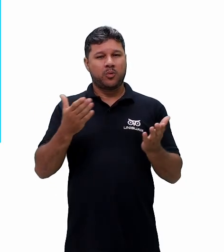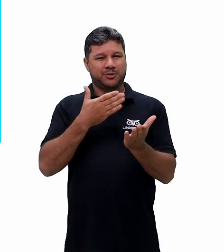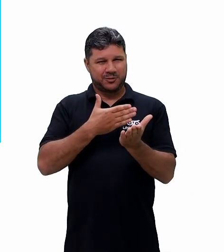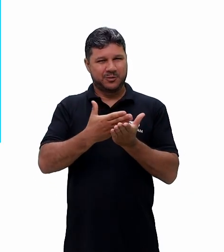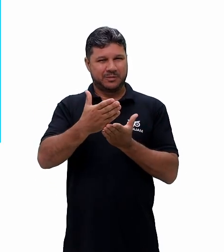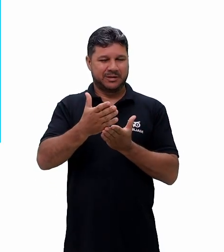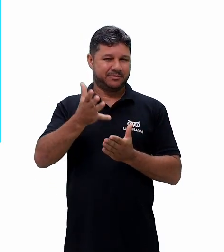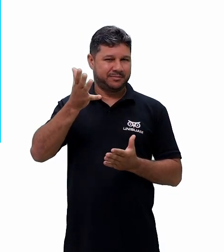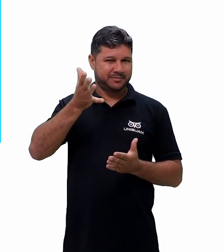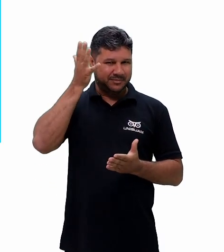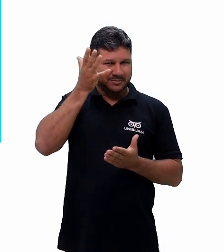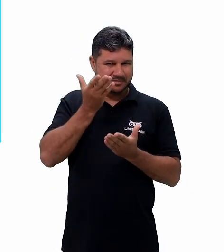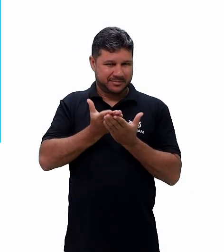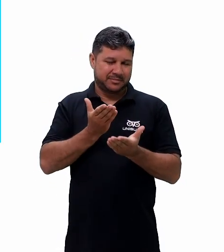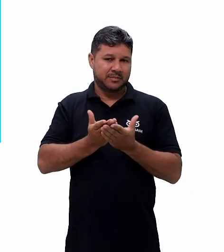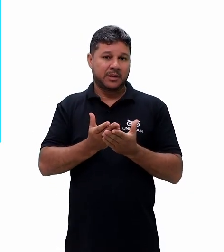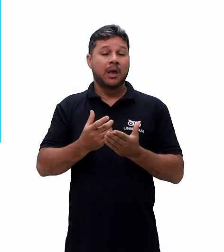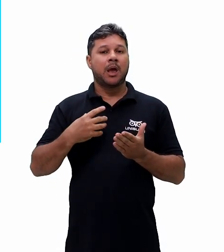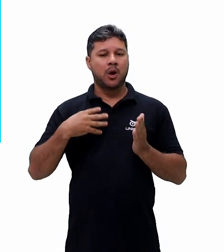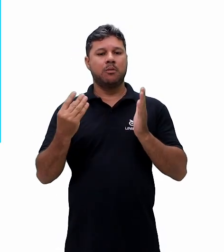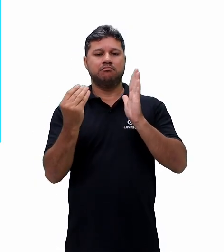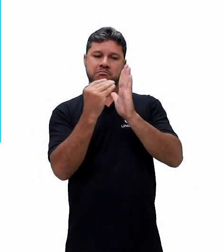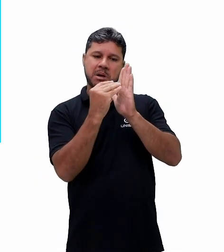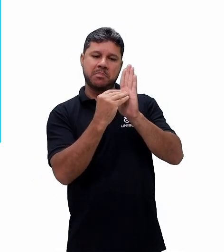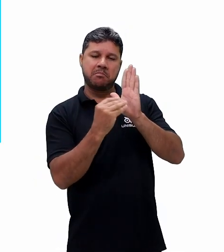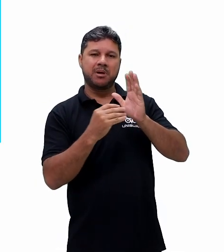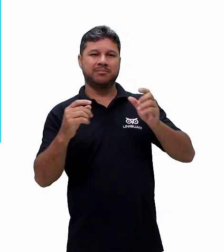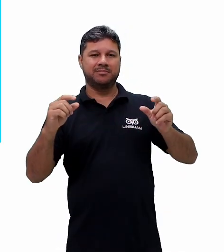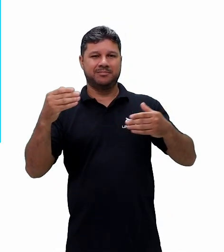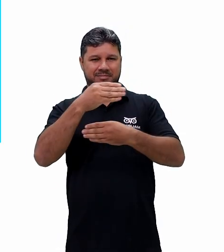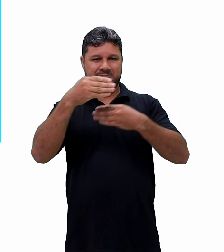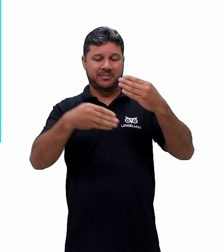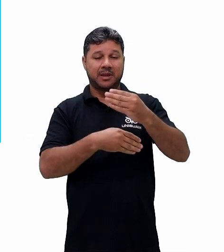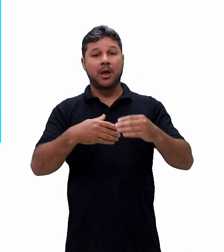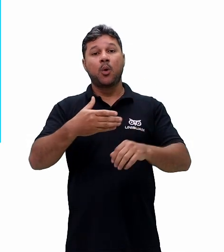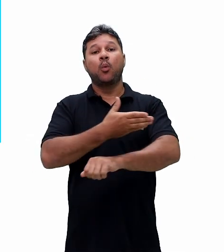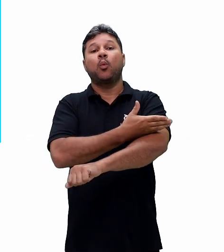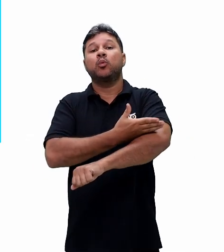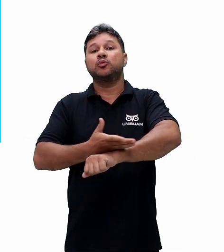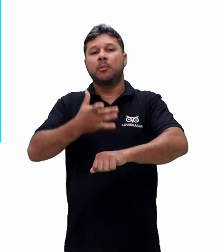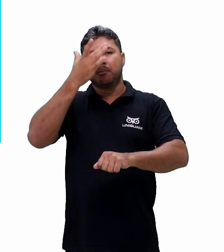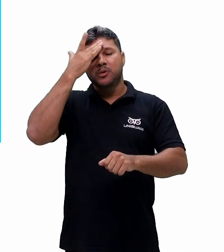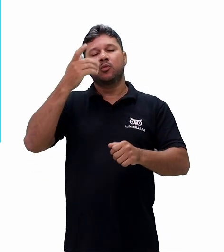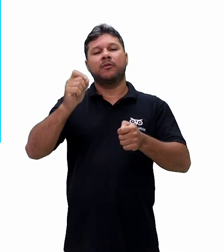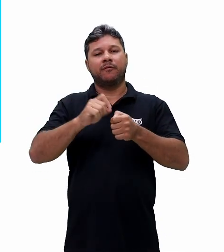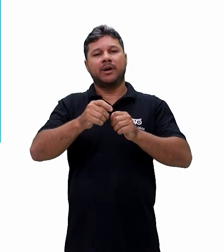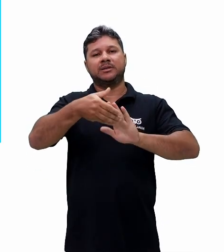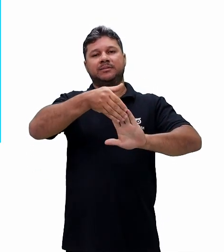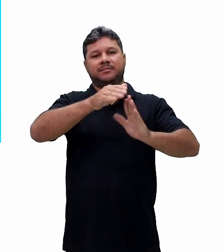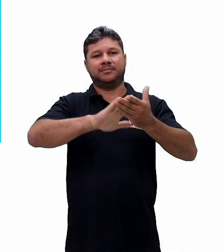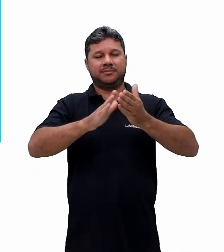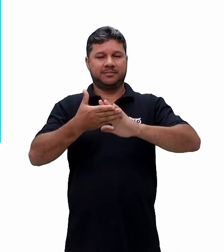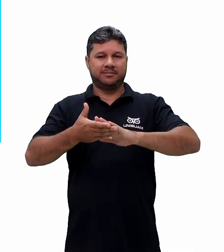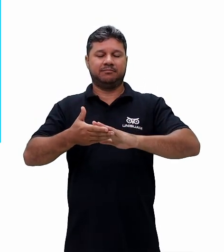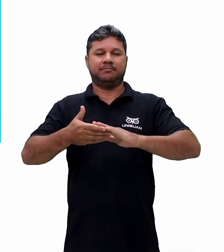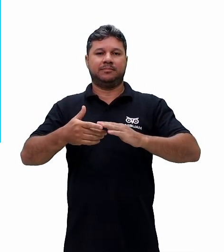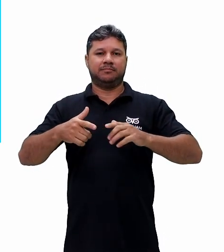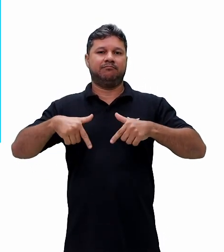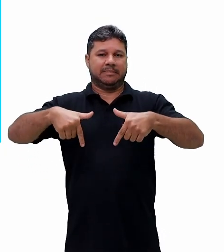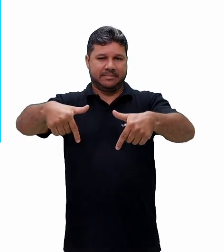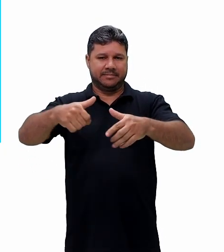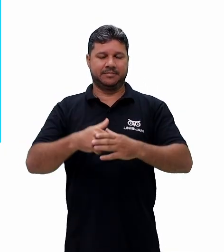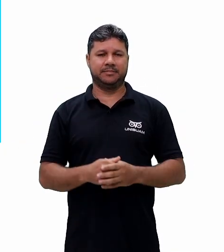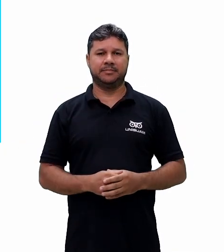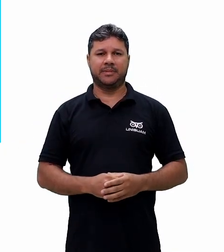Lá no início da aula de hoje, nós vimos os motivos pelos quais as pessoas costumam alongar.